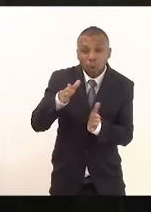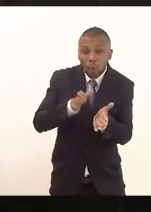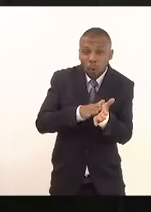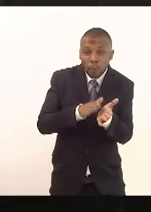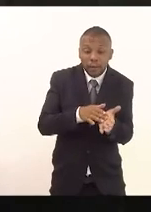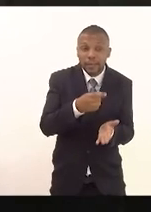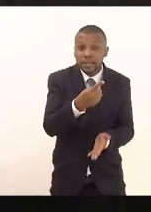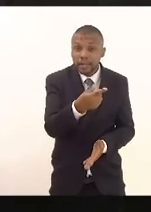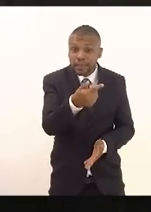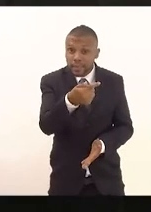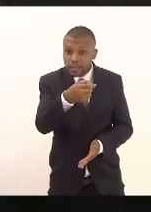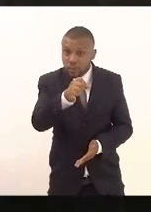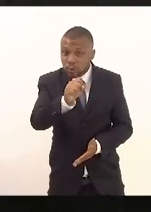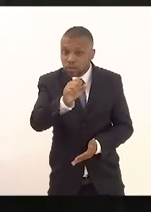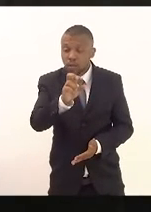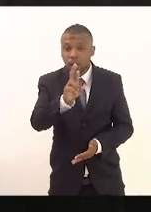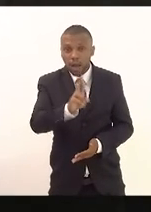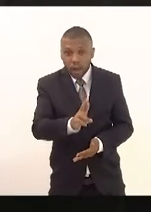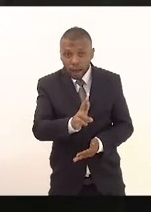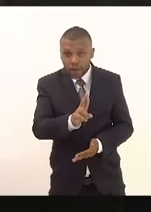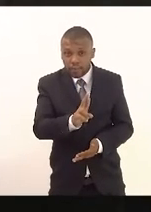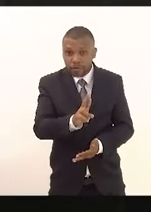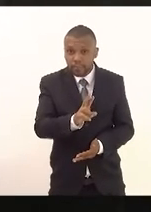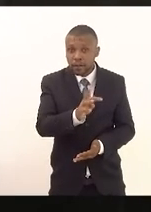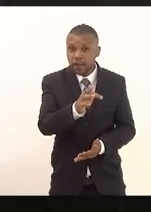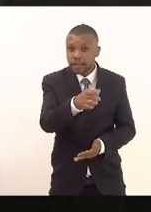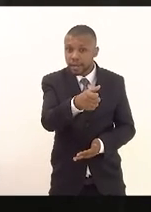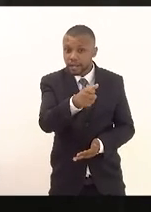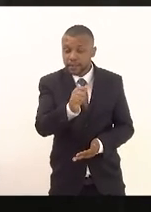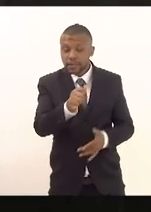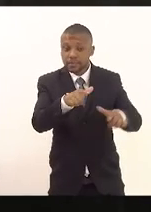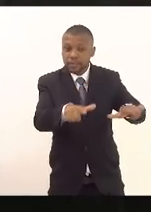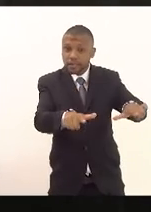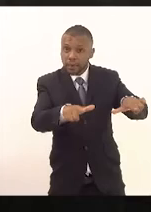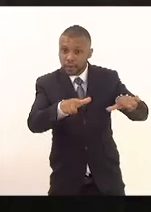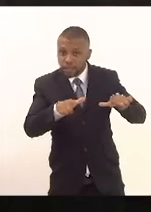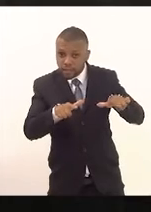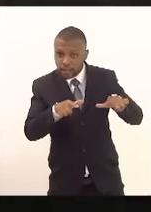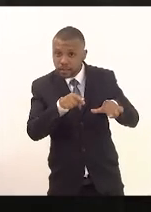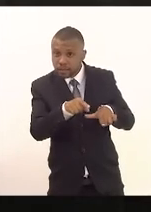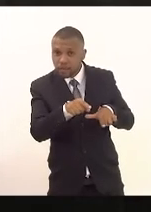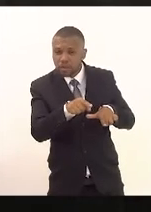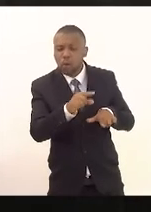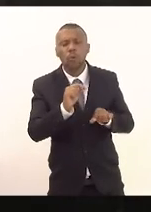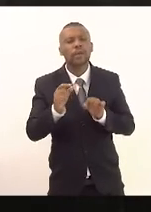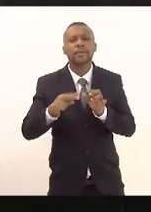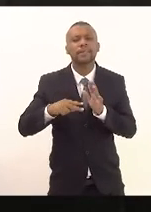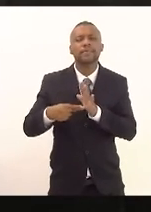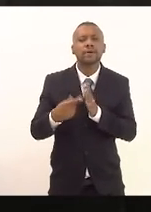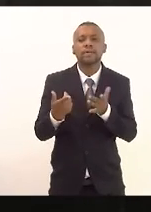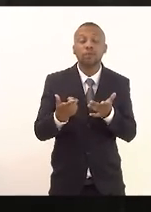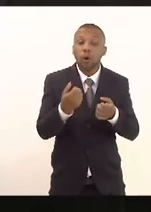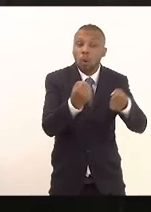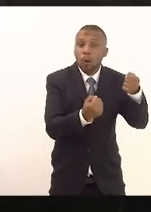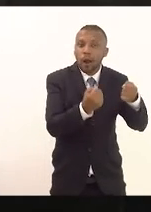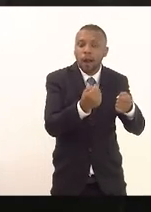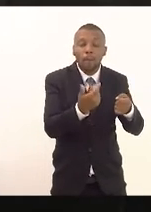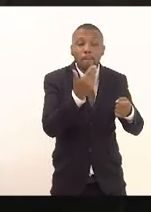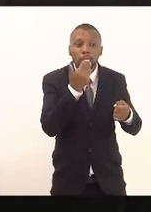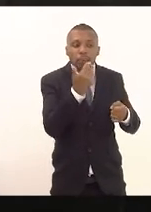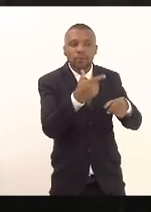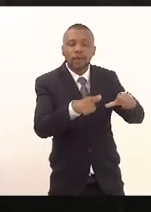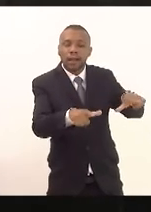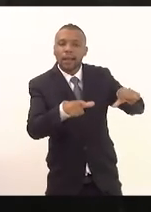178 reais pela taxa de licenciamento o que que é licenciar o seu carro